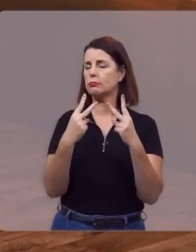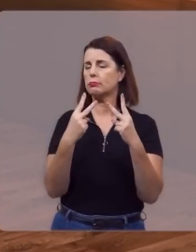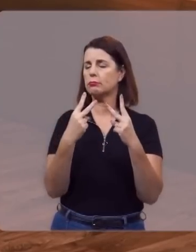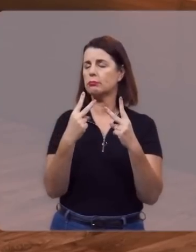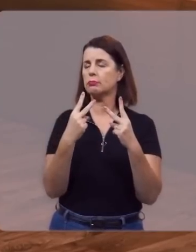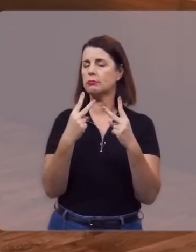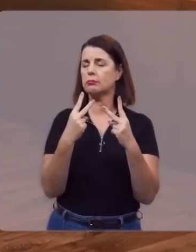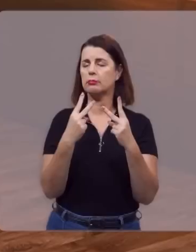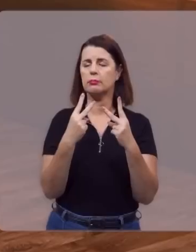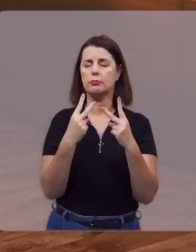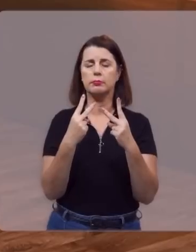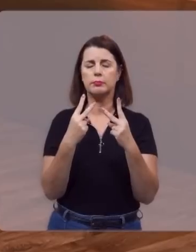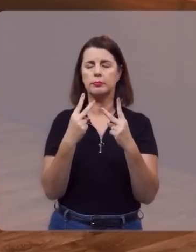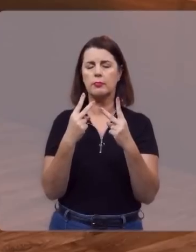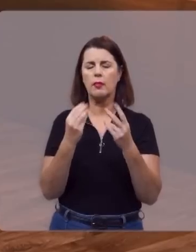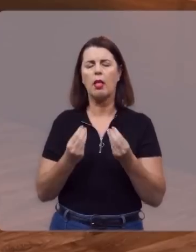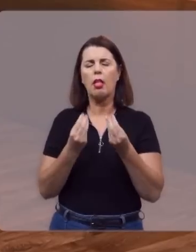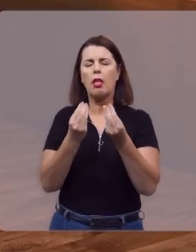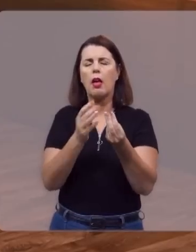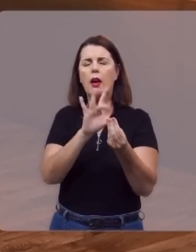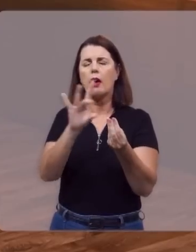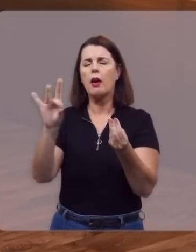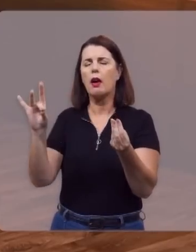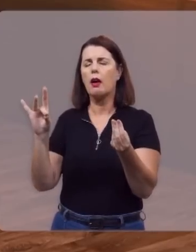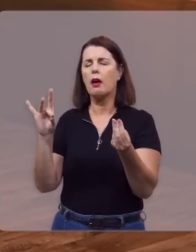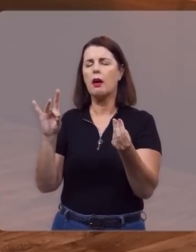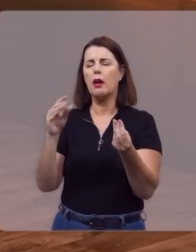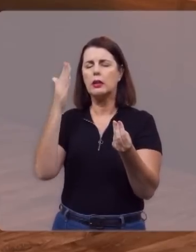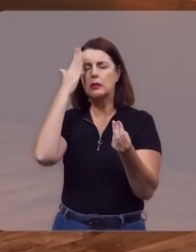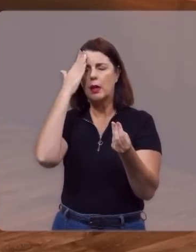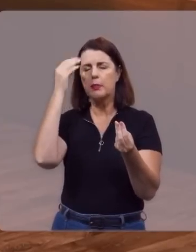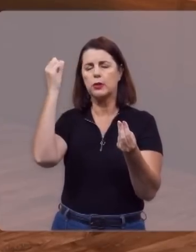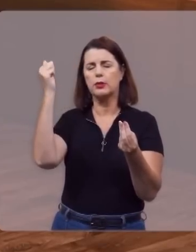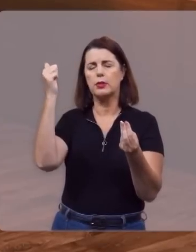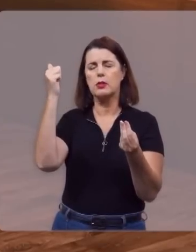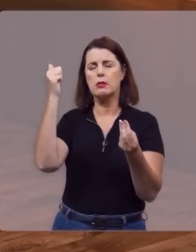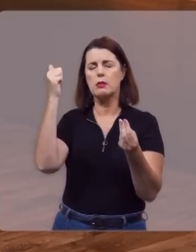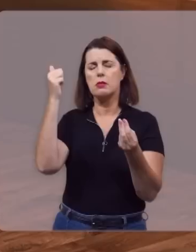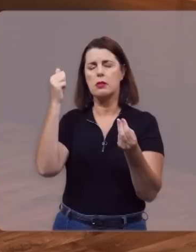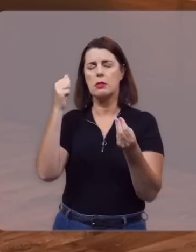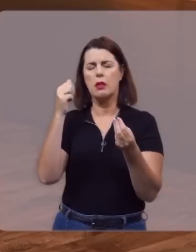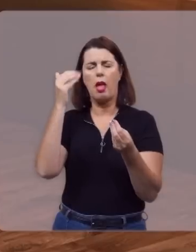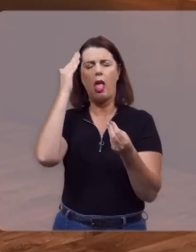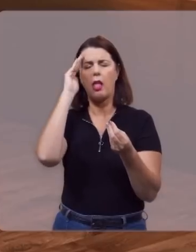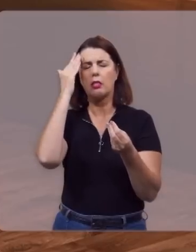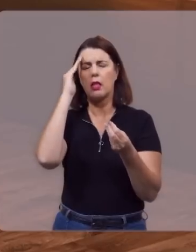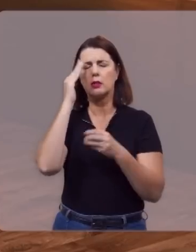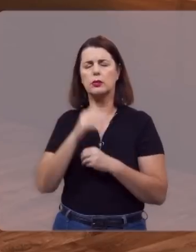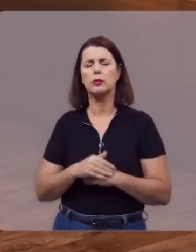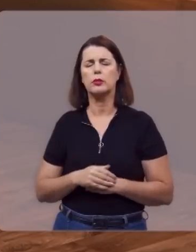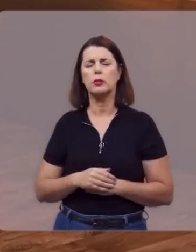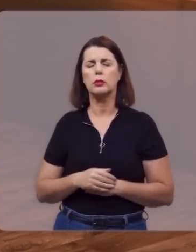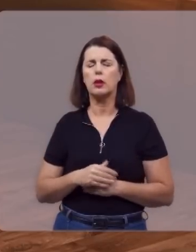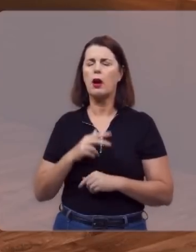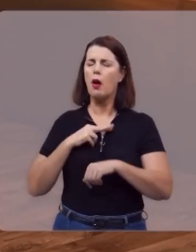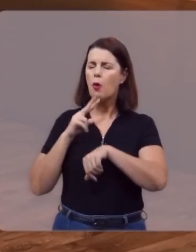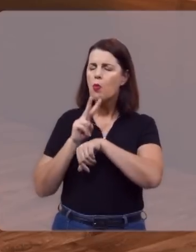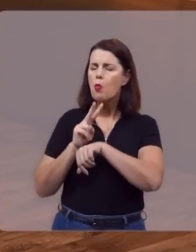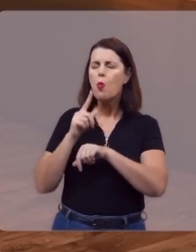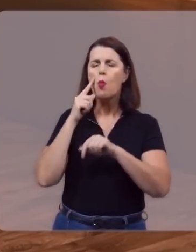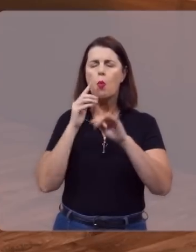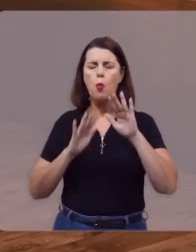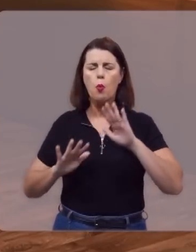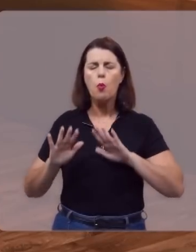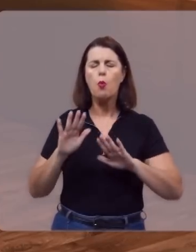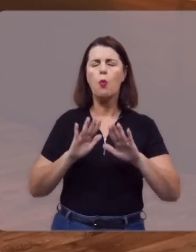nos assistindo, dando a eles sabedoria, discernimento, prudência